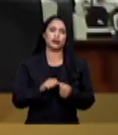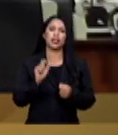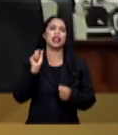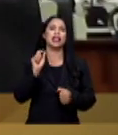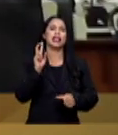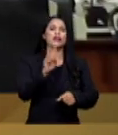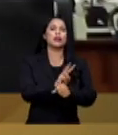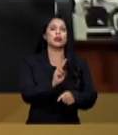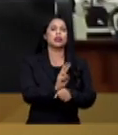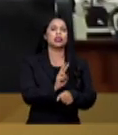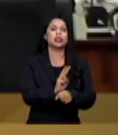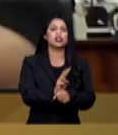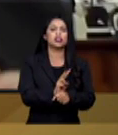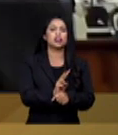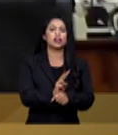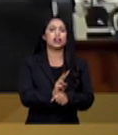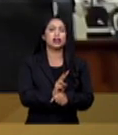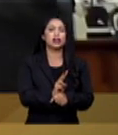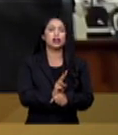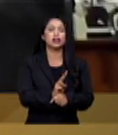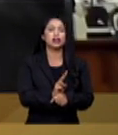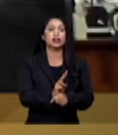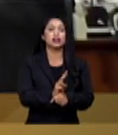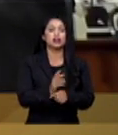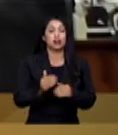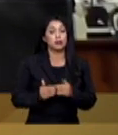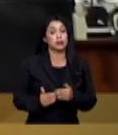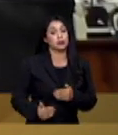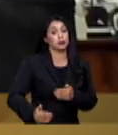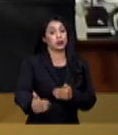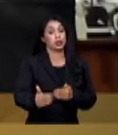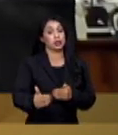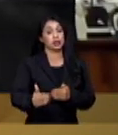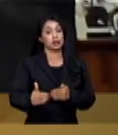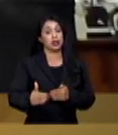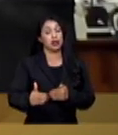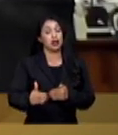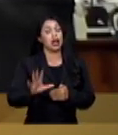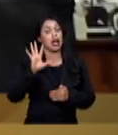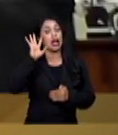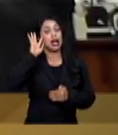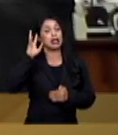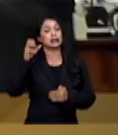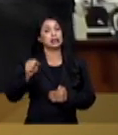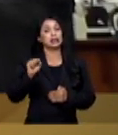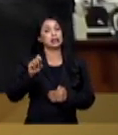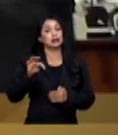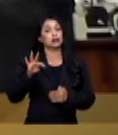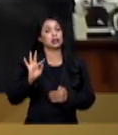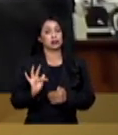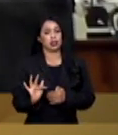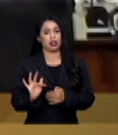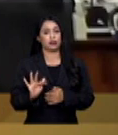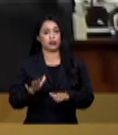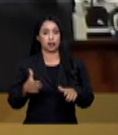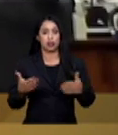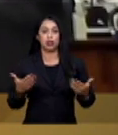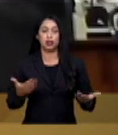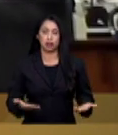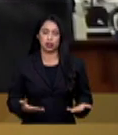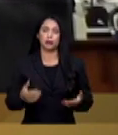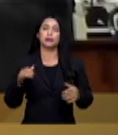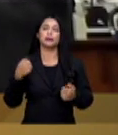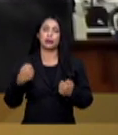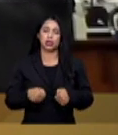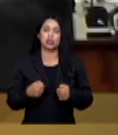vai guardar esse menino a partir do dia seguinte à decisão do Supremo Tribunal Federal? Nesse sentido,